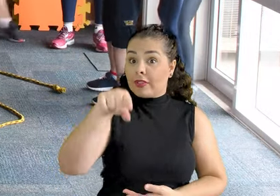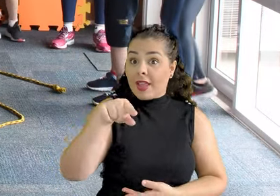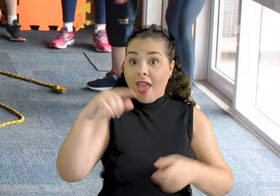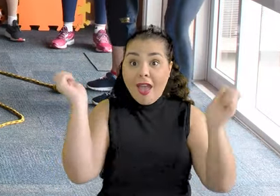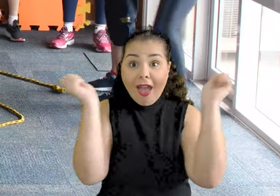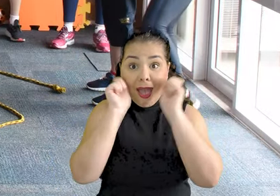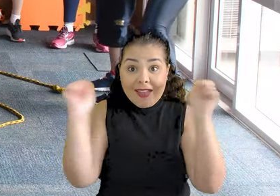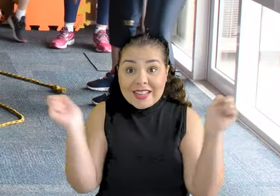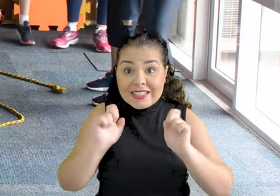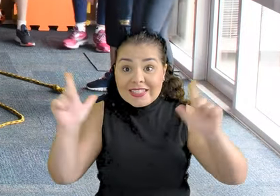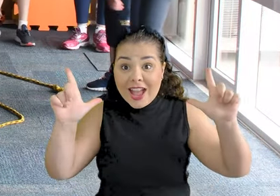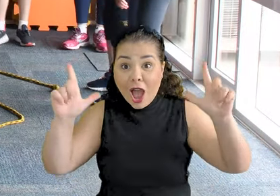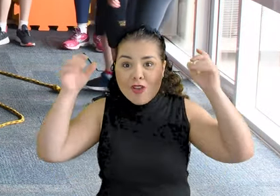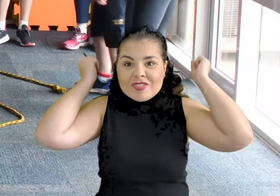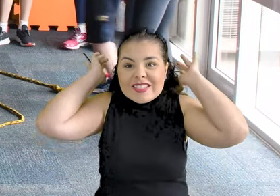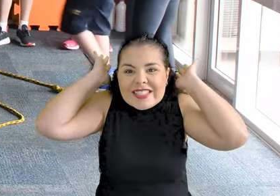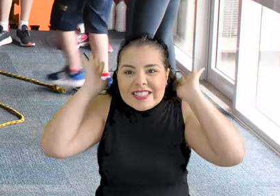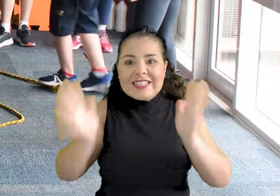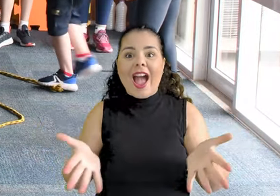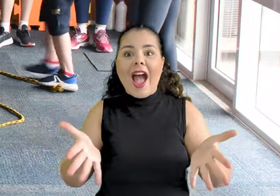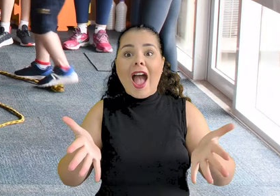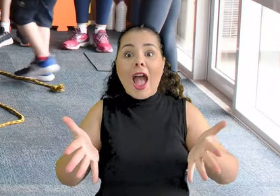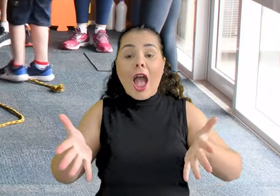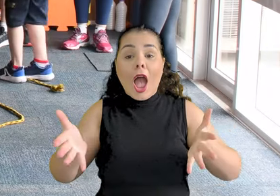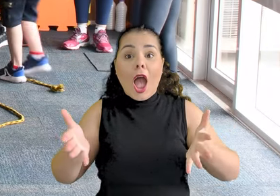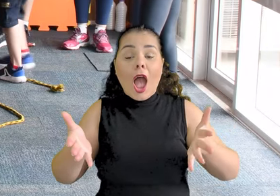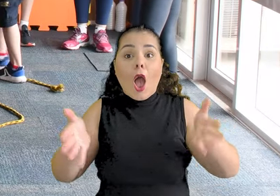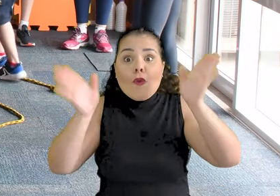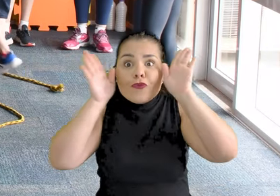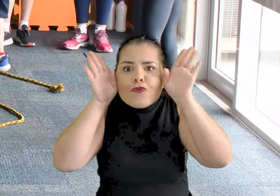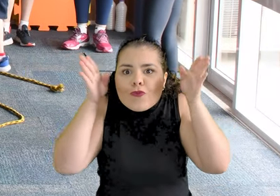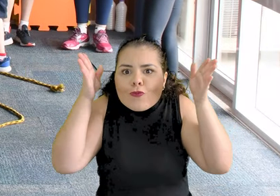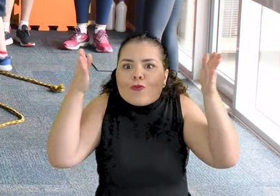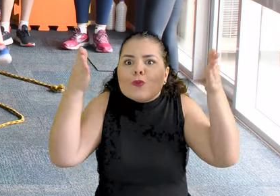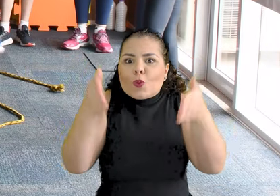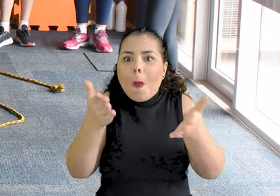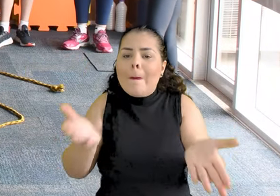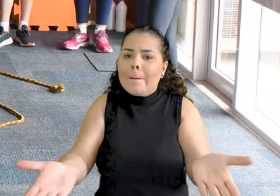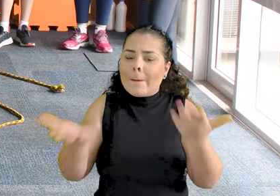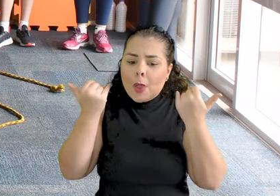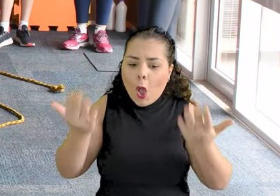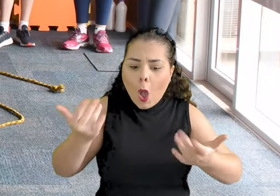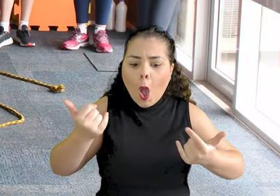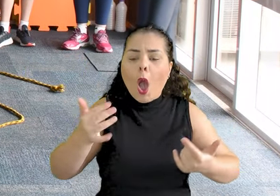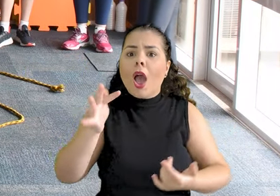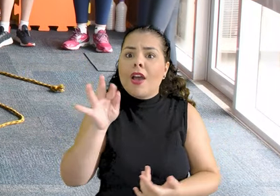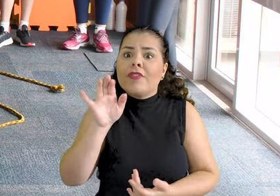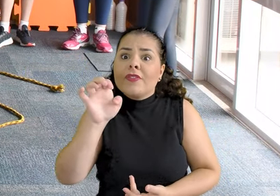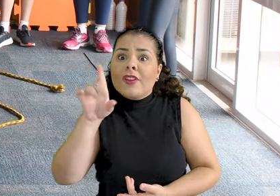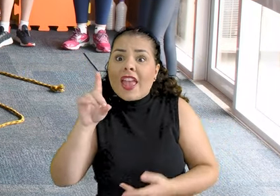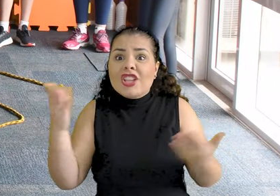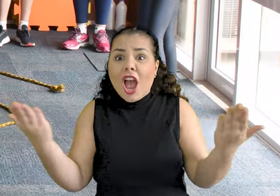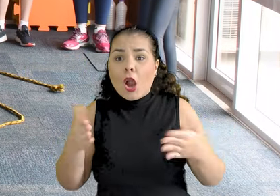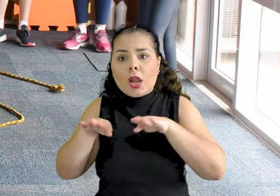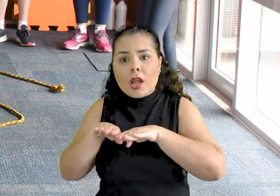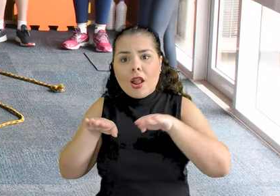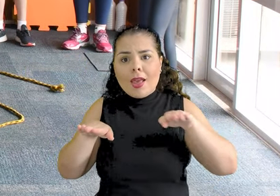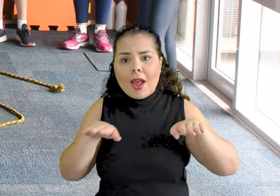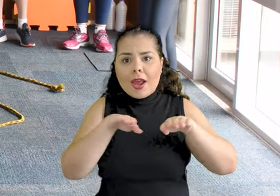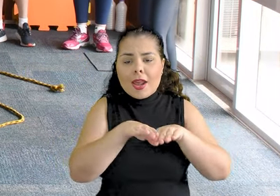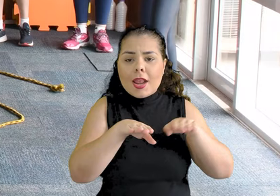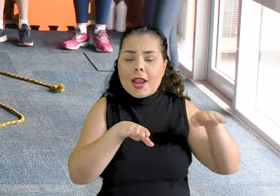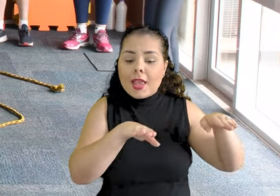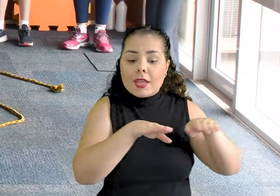Atenção. Já. Concentração. Bora. Isso, Frederico, de lado